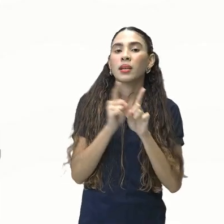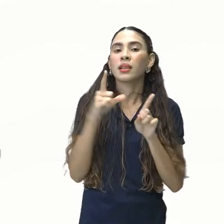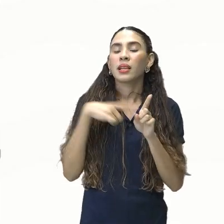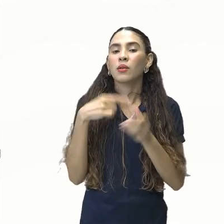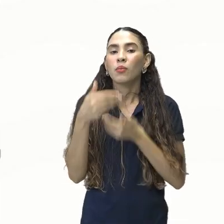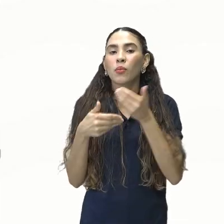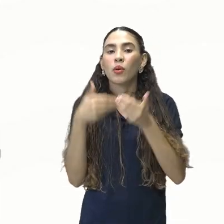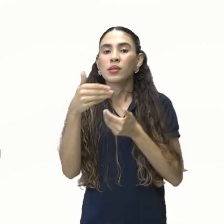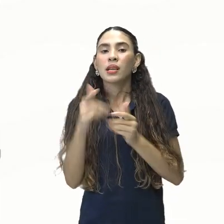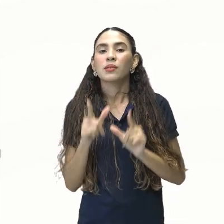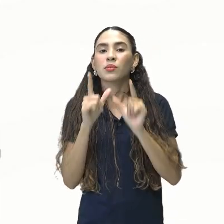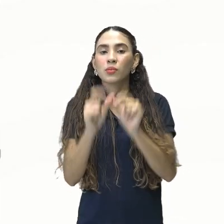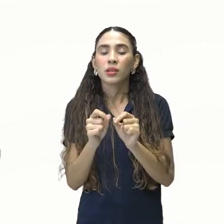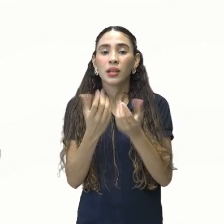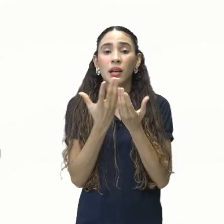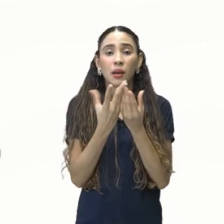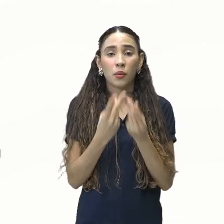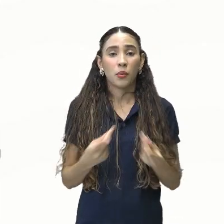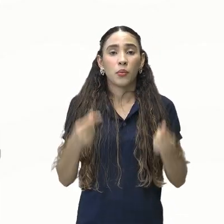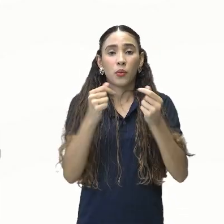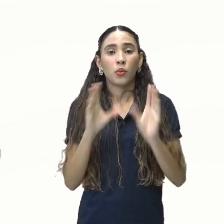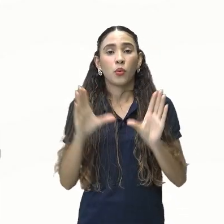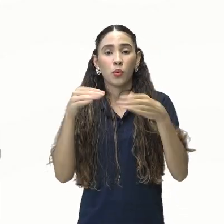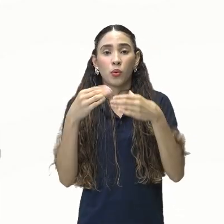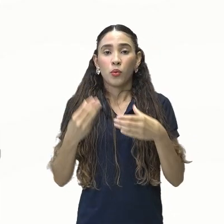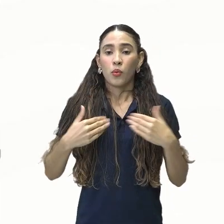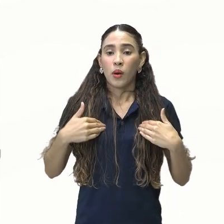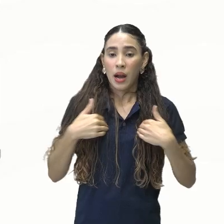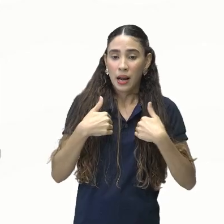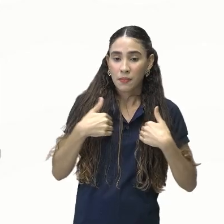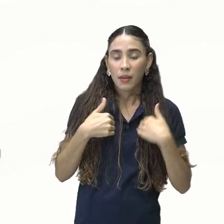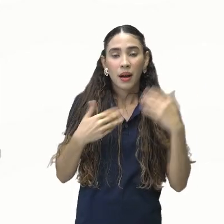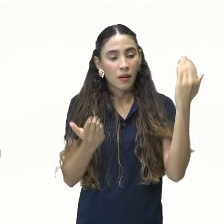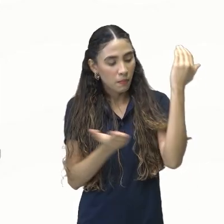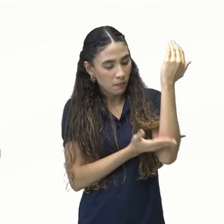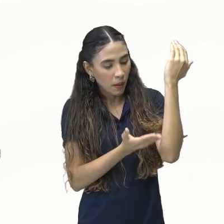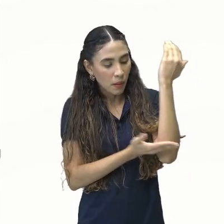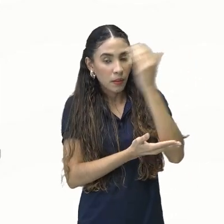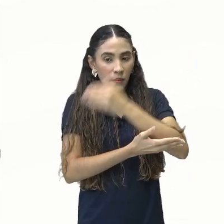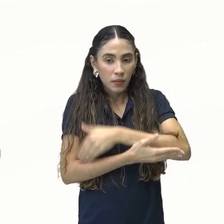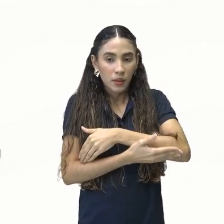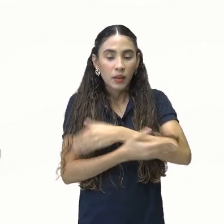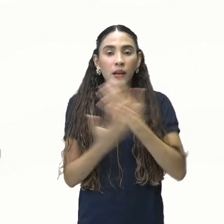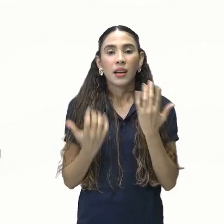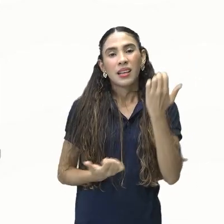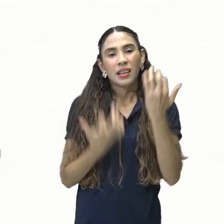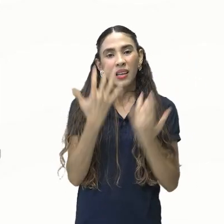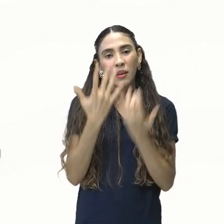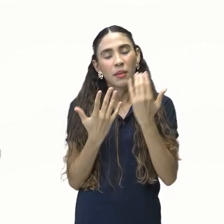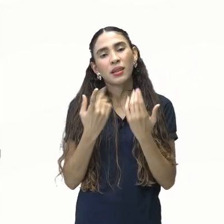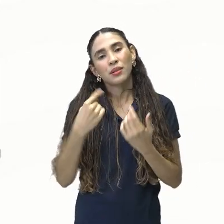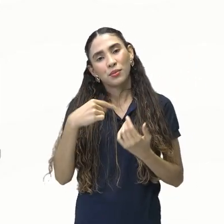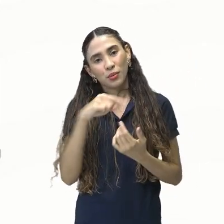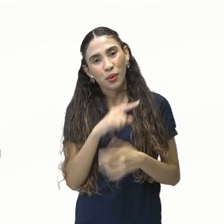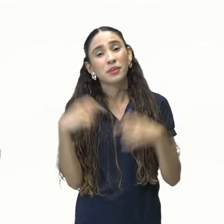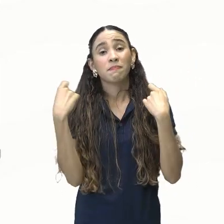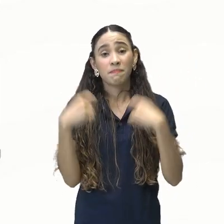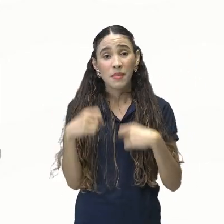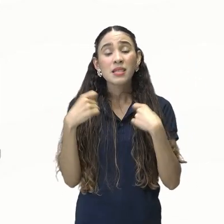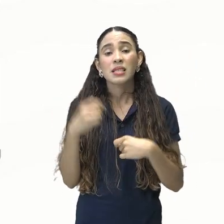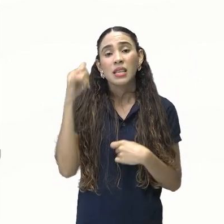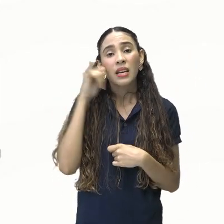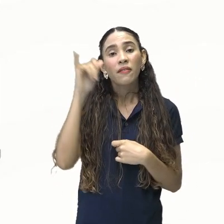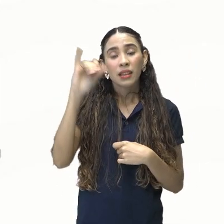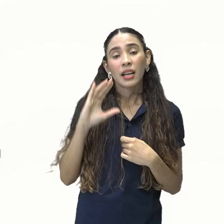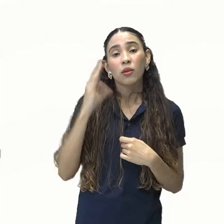um processo de extinção de espécies, de desmatamento, de queimadas, e é isso que a gente precisa evitar